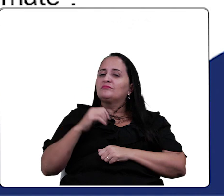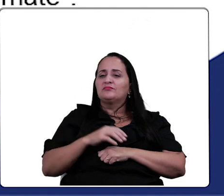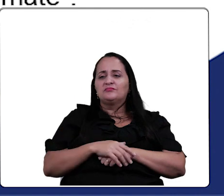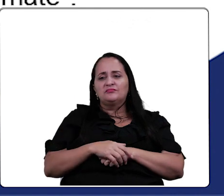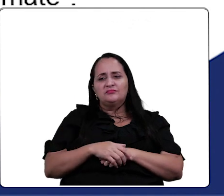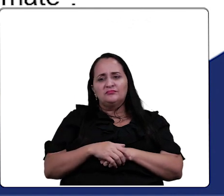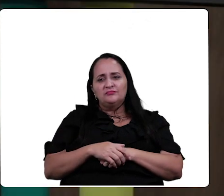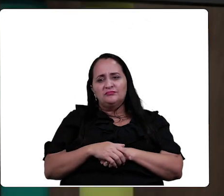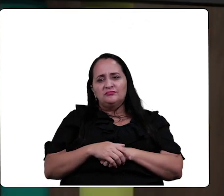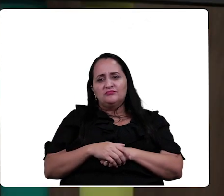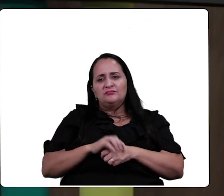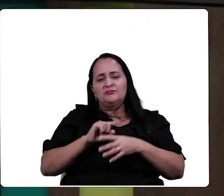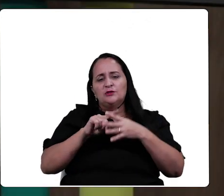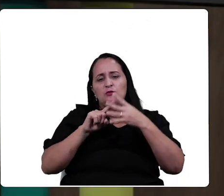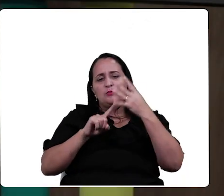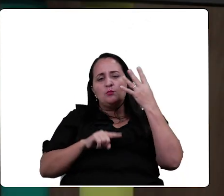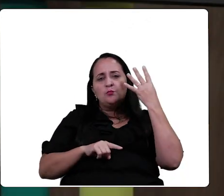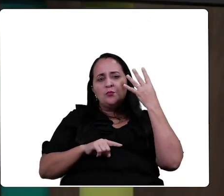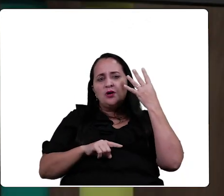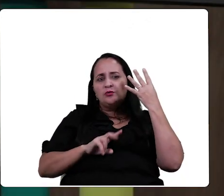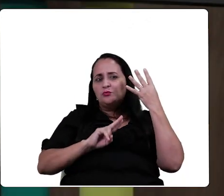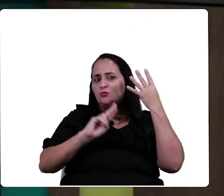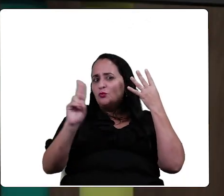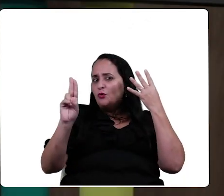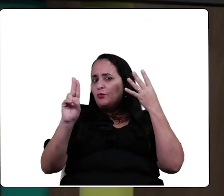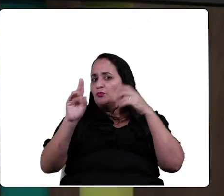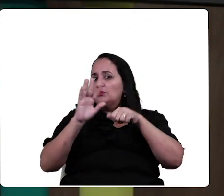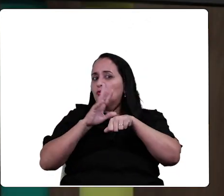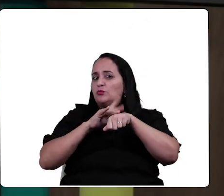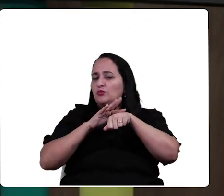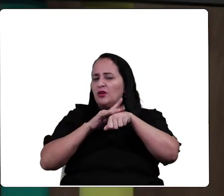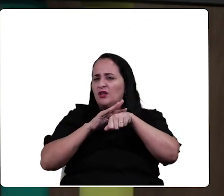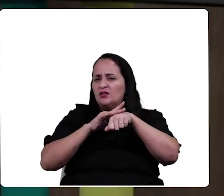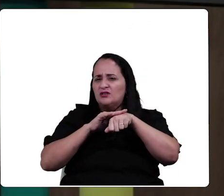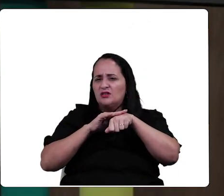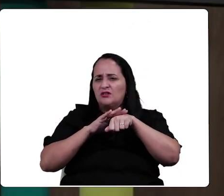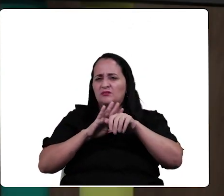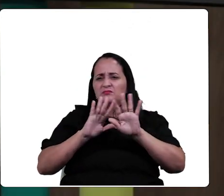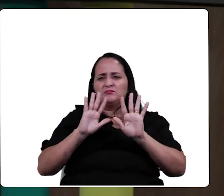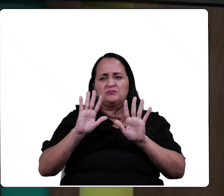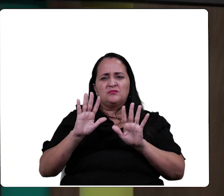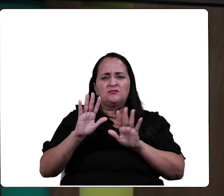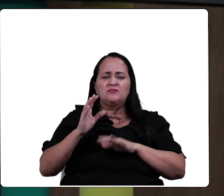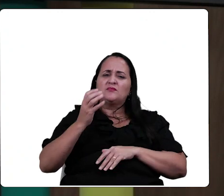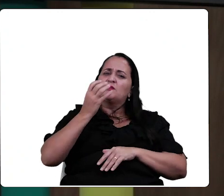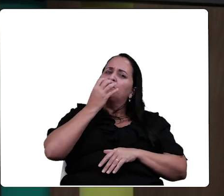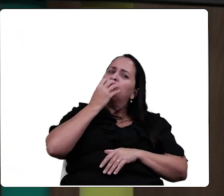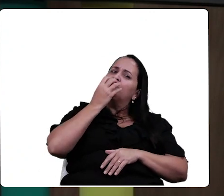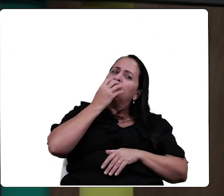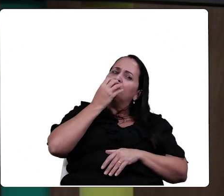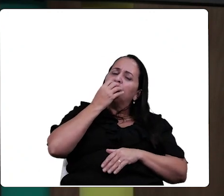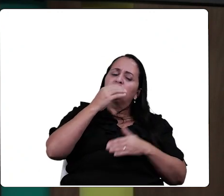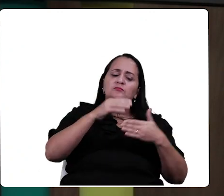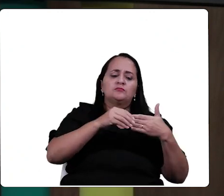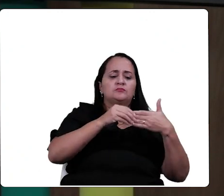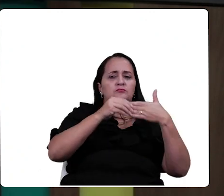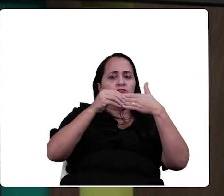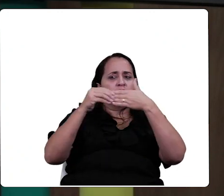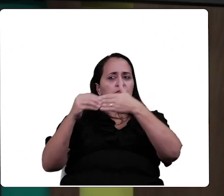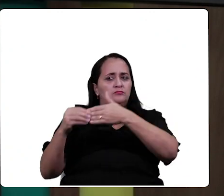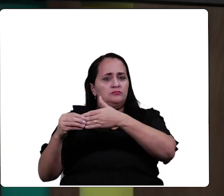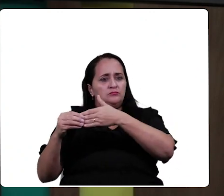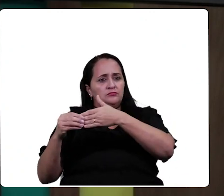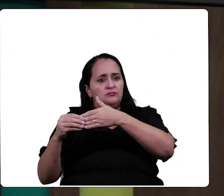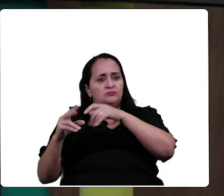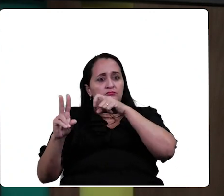e varíola. 4 nomes de doenças. E quem leva um cachorro ao veterinário deve estar cuidando